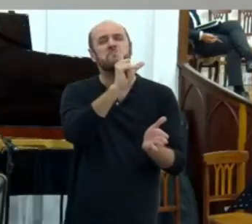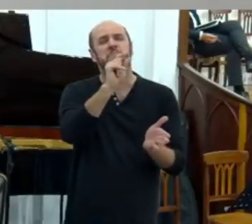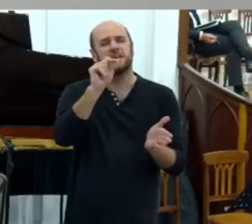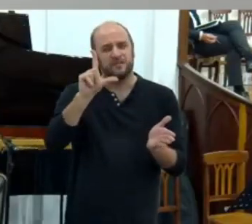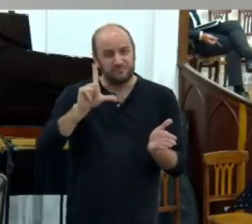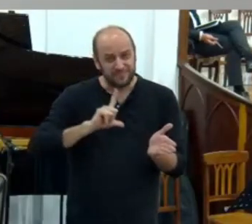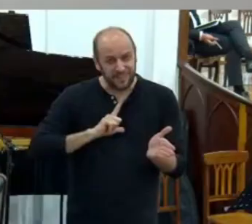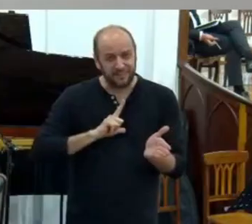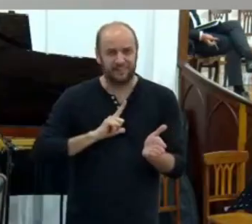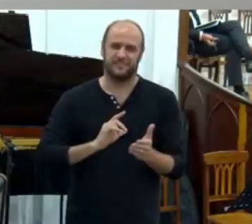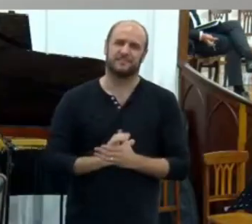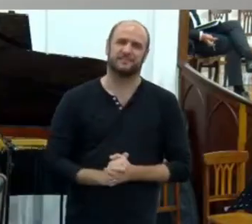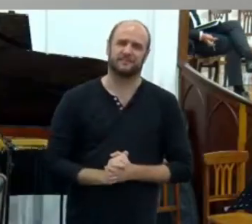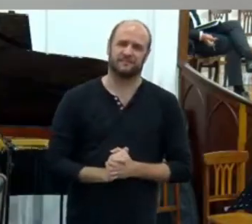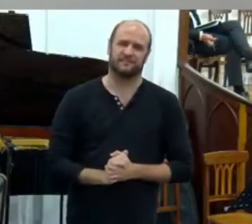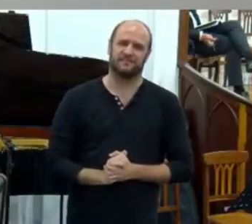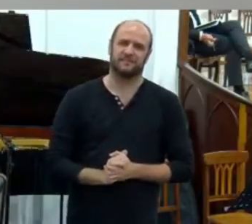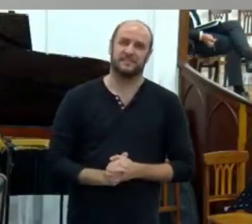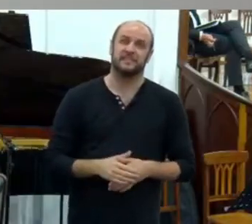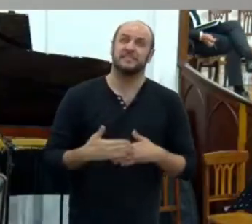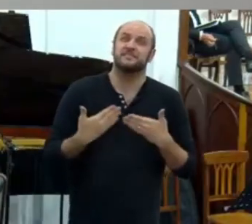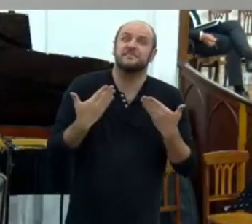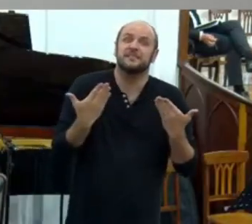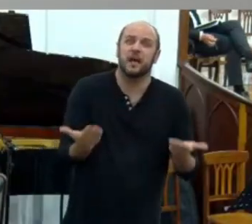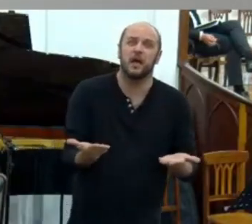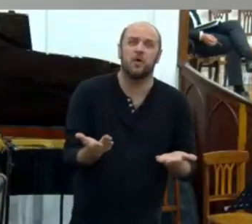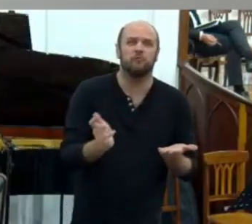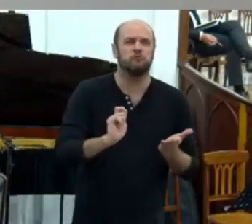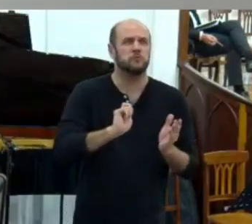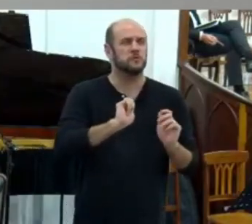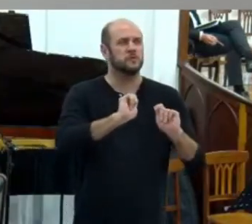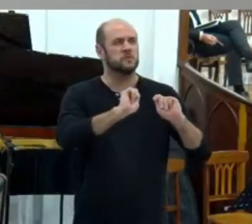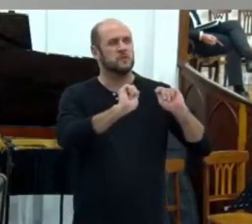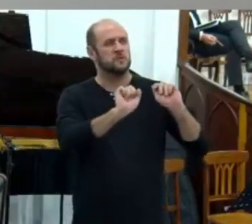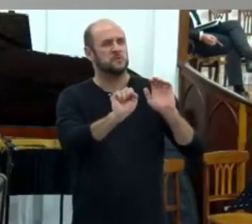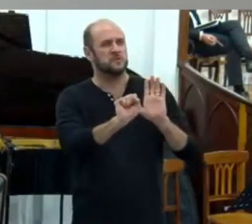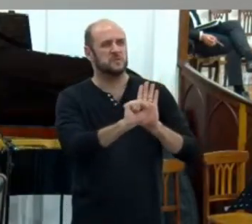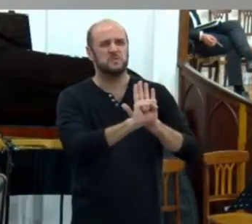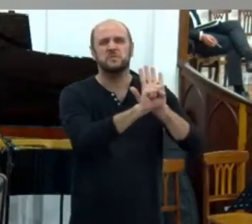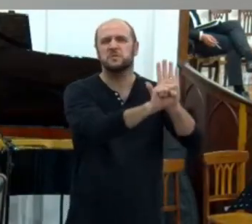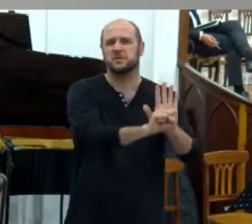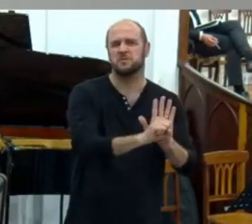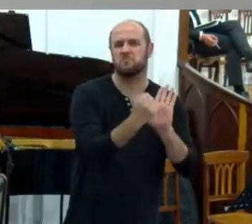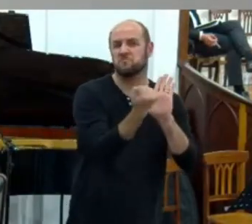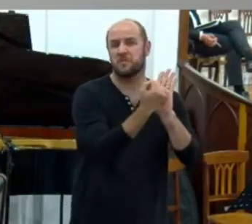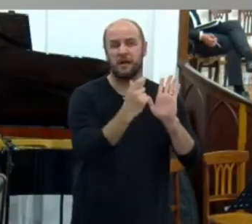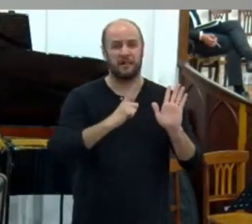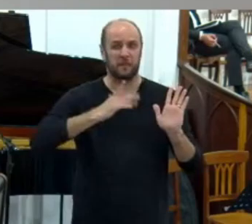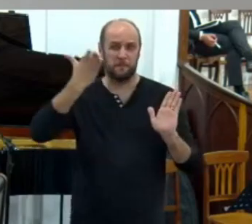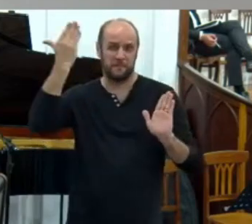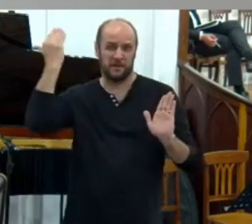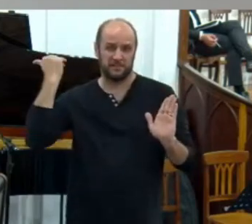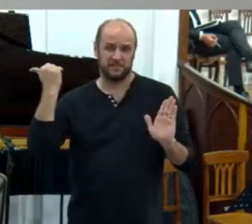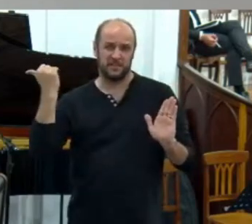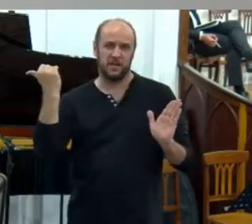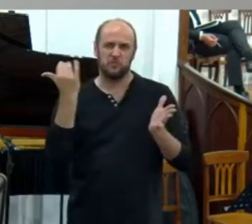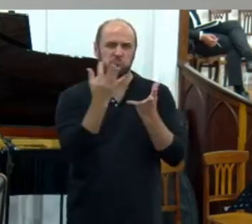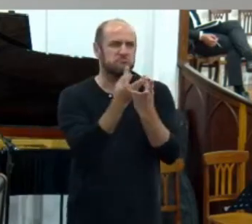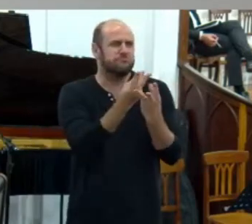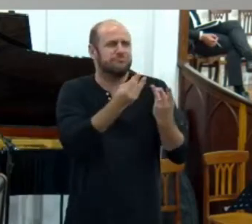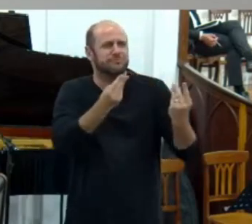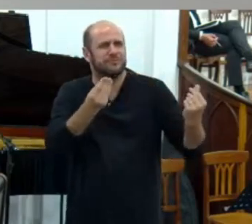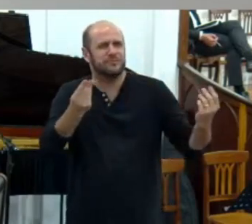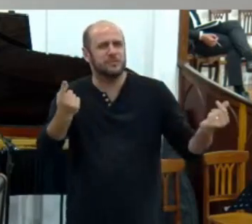perdoados. E por isso, os símbolos e sinais se desfazem diante da realidade que se